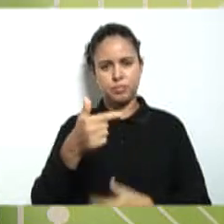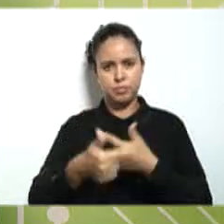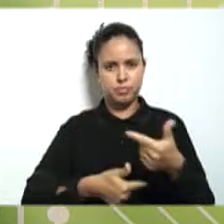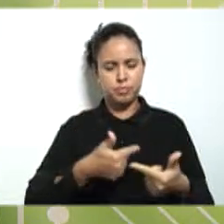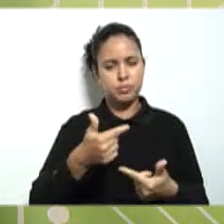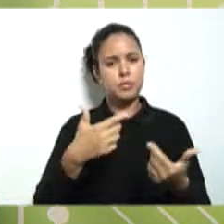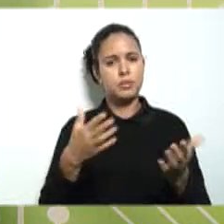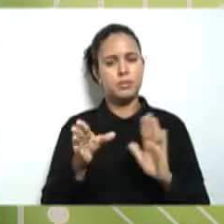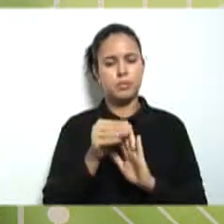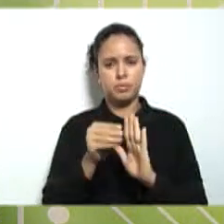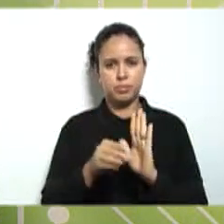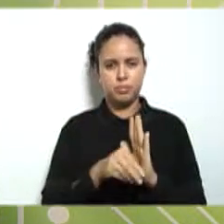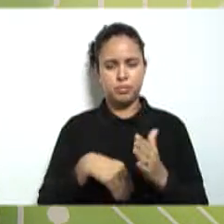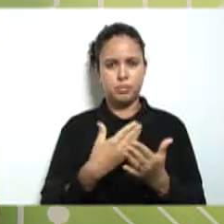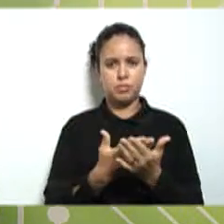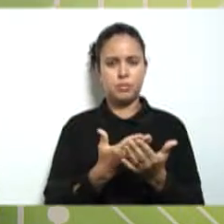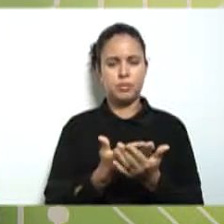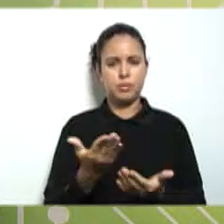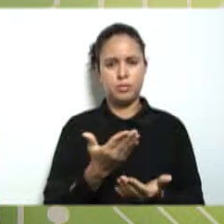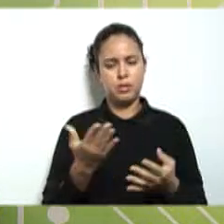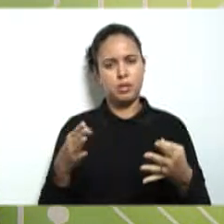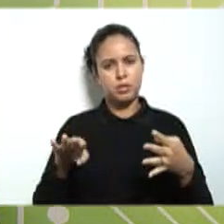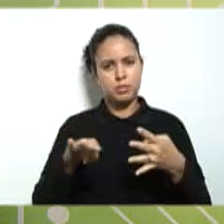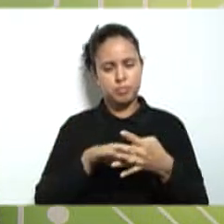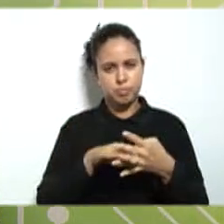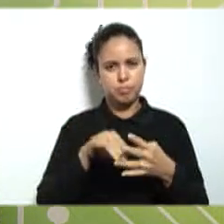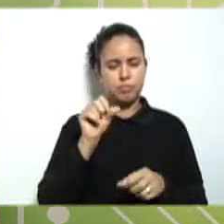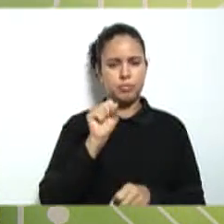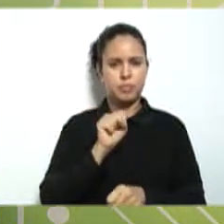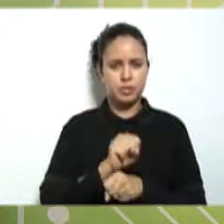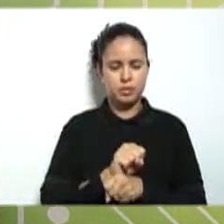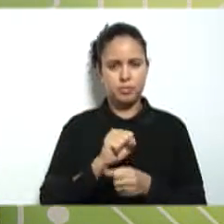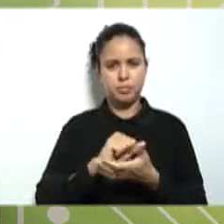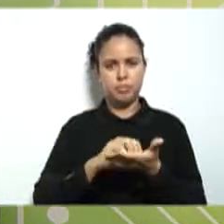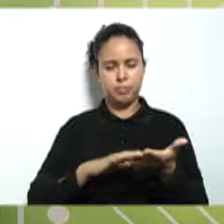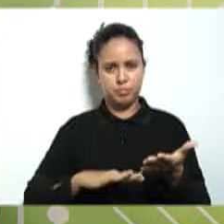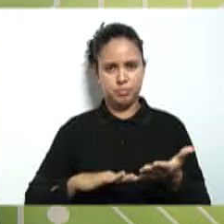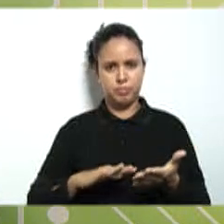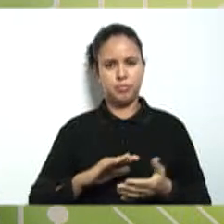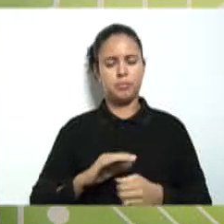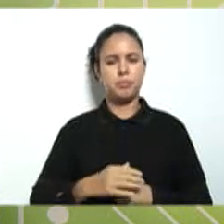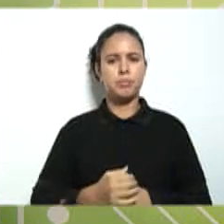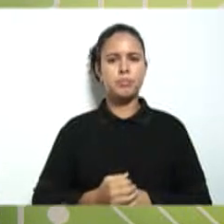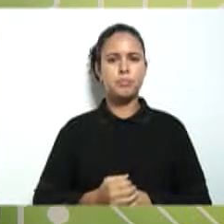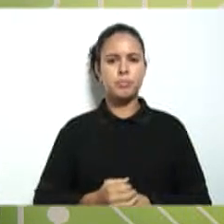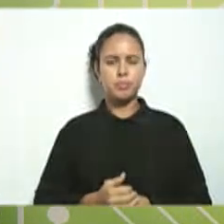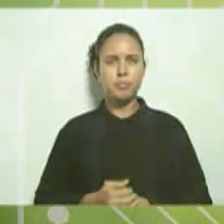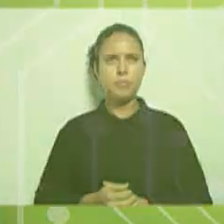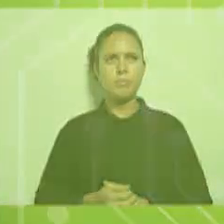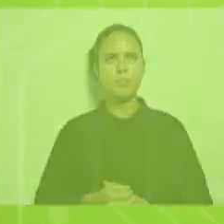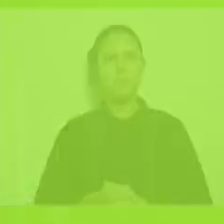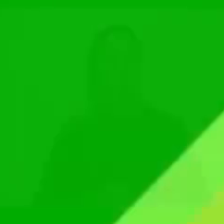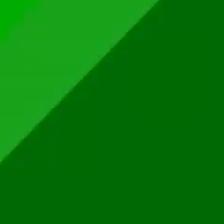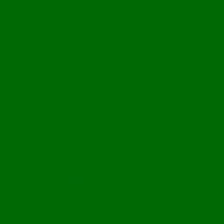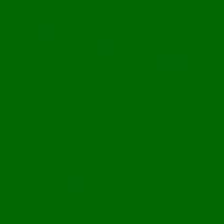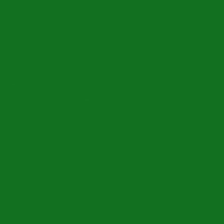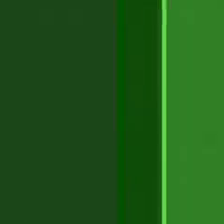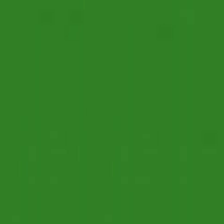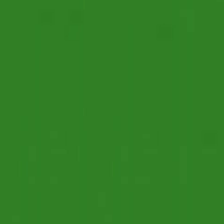o conteúdo da aula número 3. Nós fazemos uma breve pausa agora para a nossa atividade de sala. Voltamos em breve.